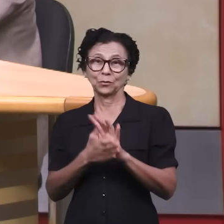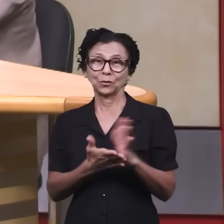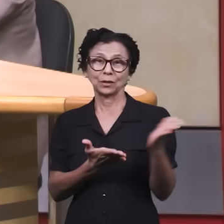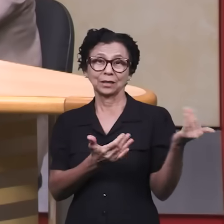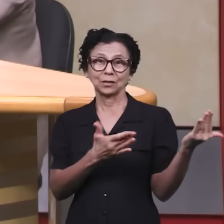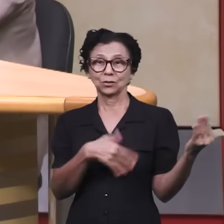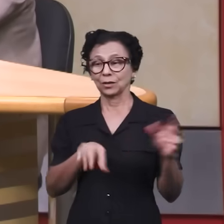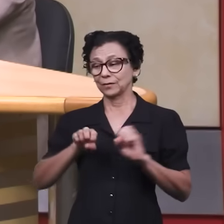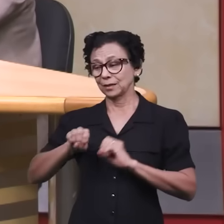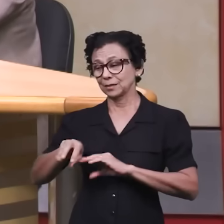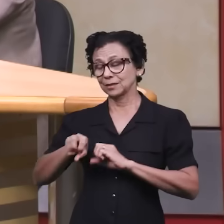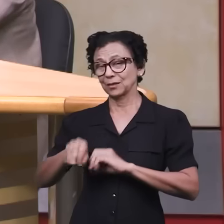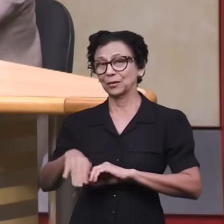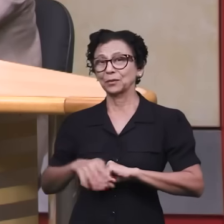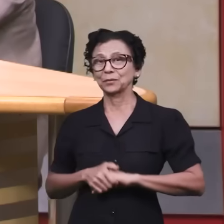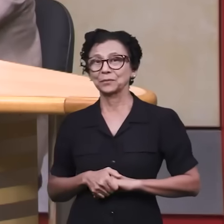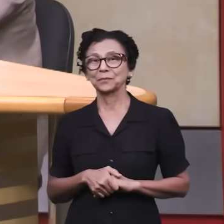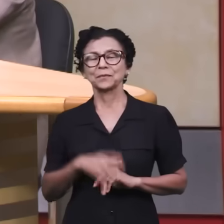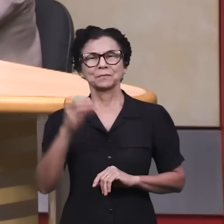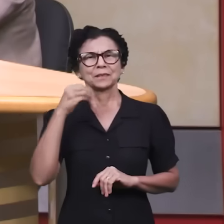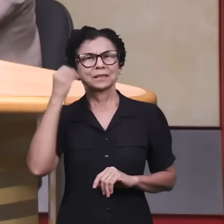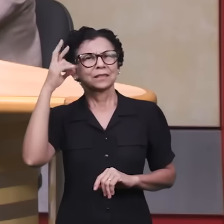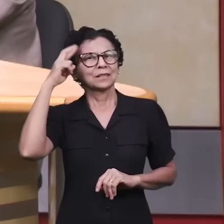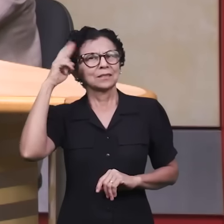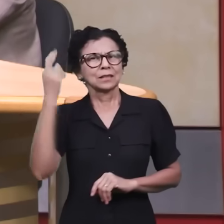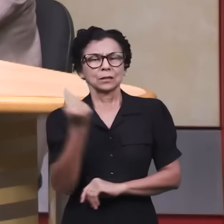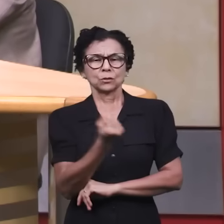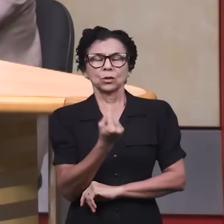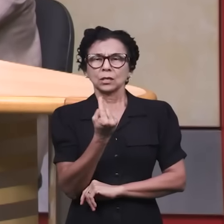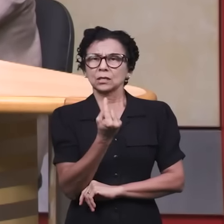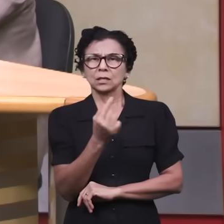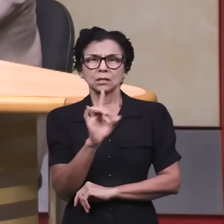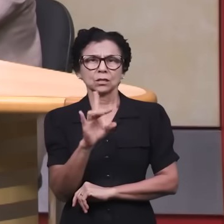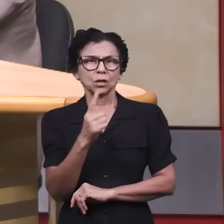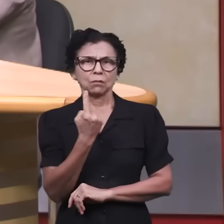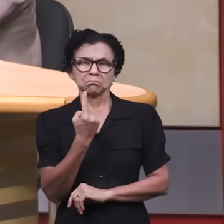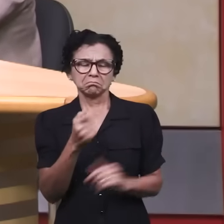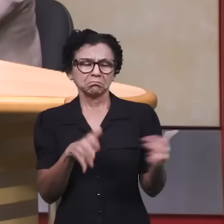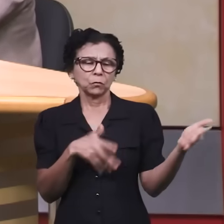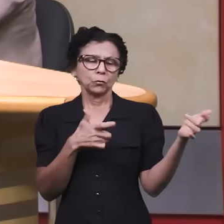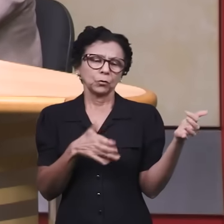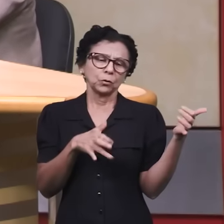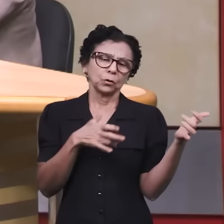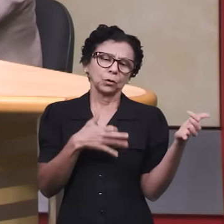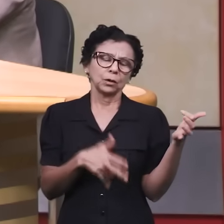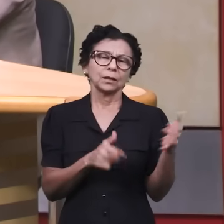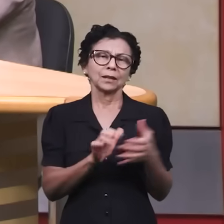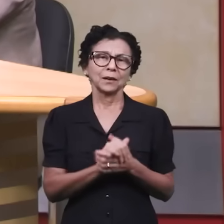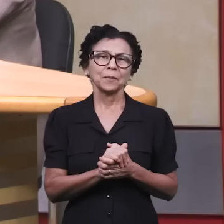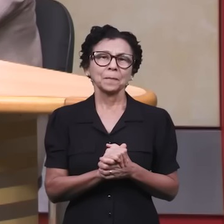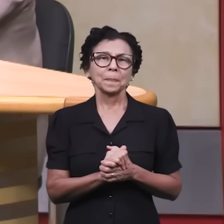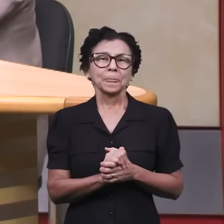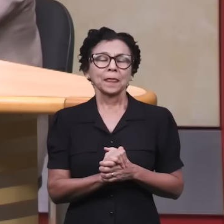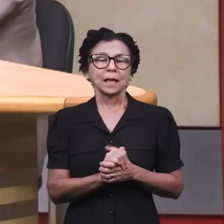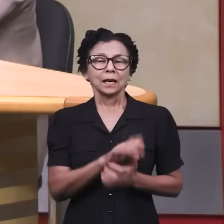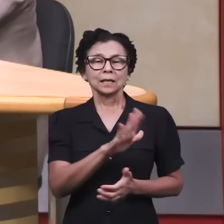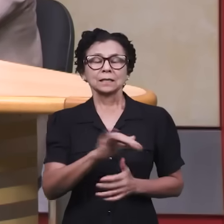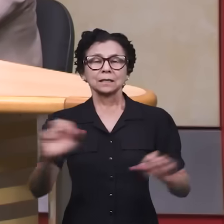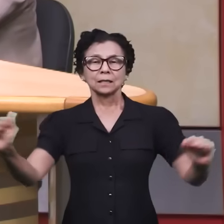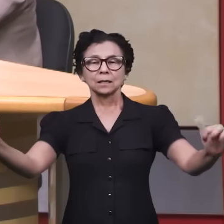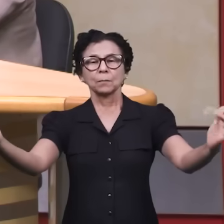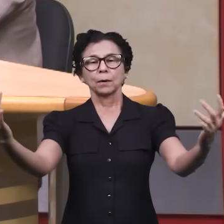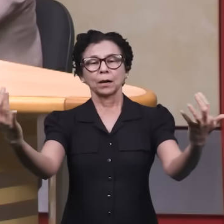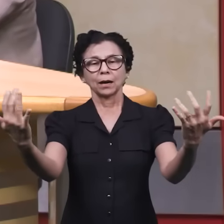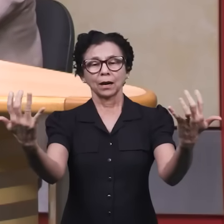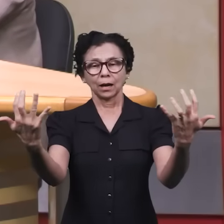Essa foi a experiência que ela trouxe, que ela teve com o Senhor. Que coisa maravilhosa. Ela sozinha com o violão sentou ali, as crianças começaram a se